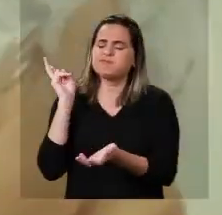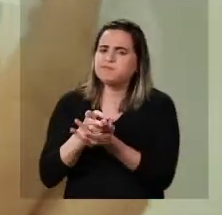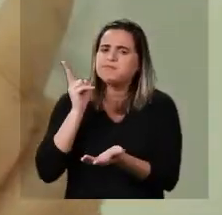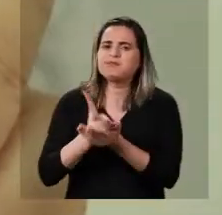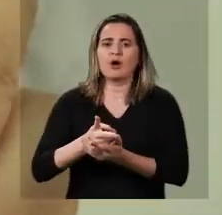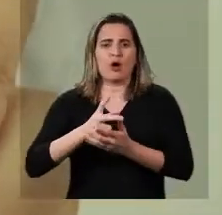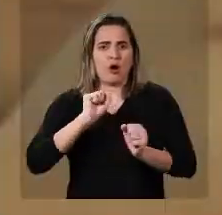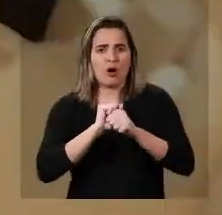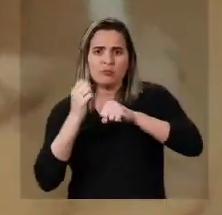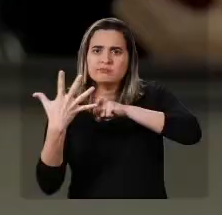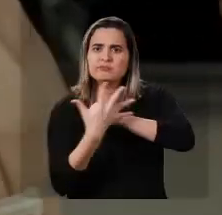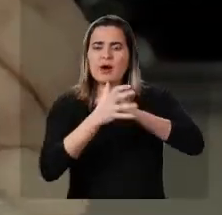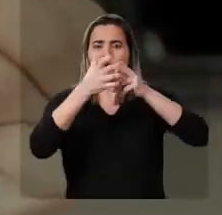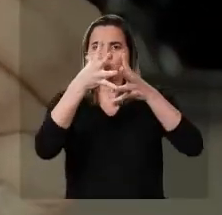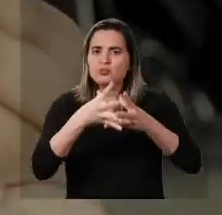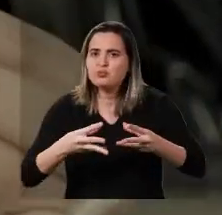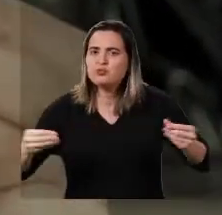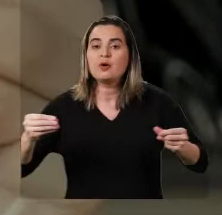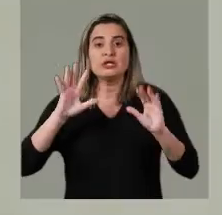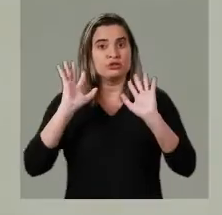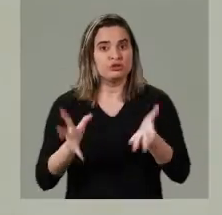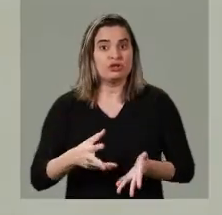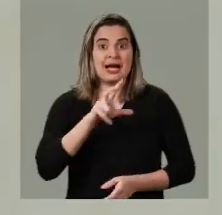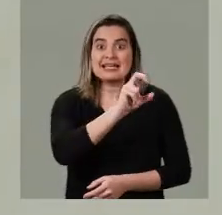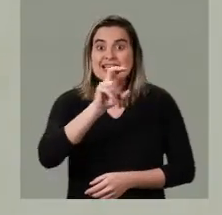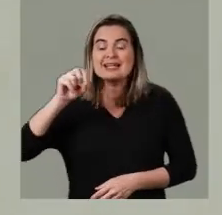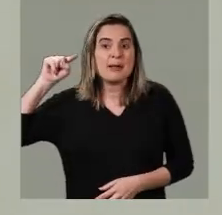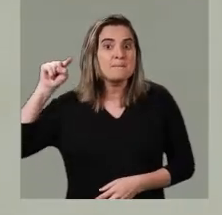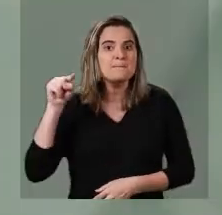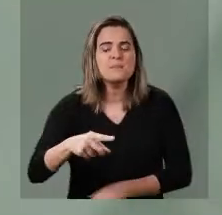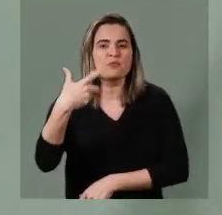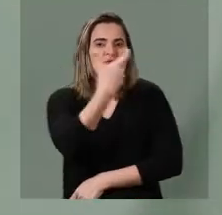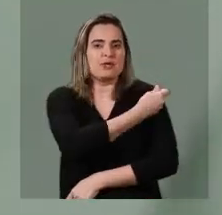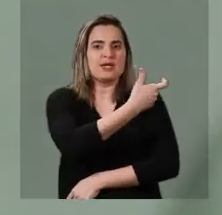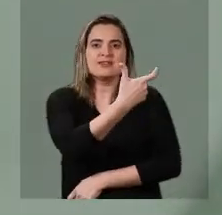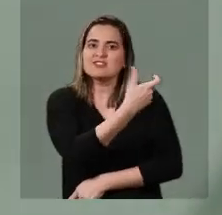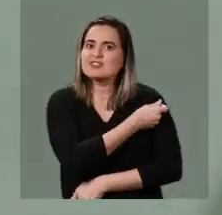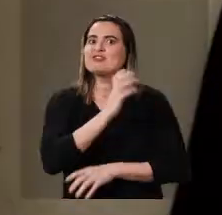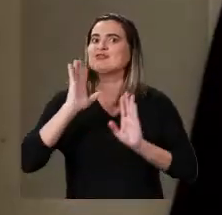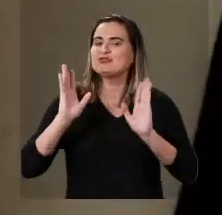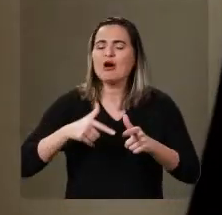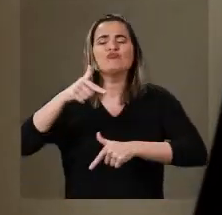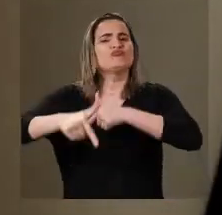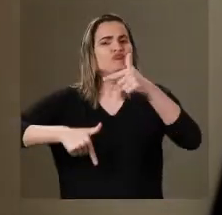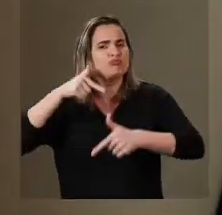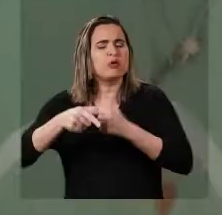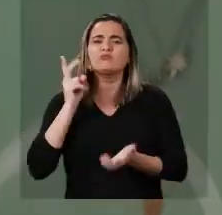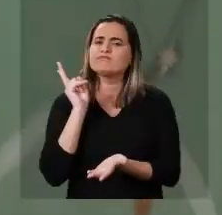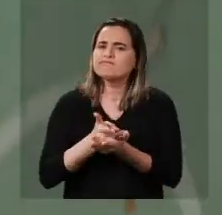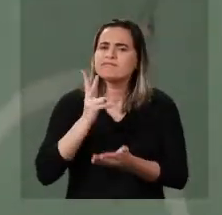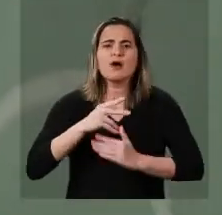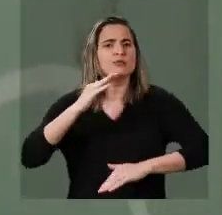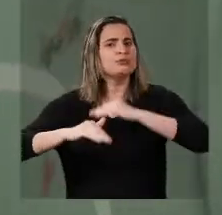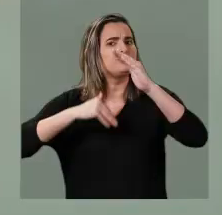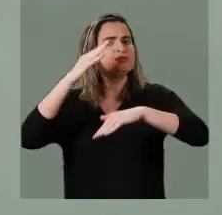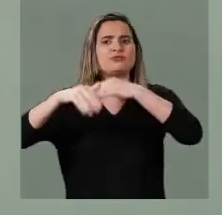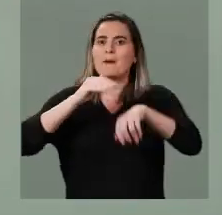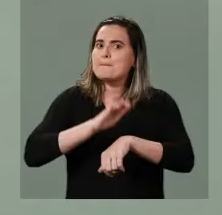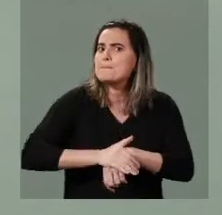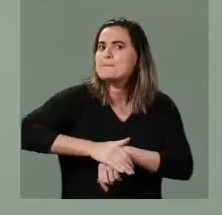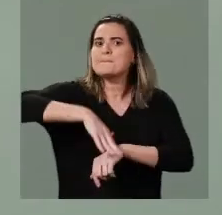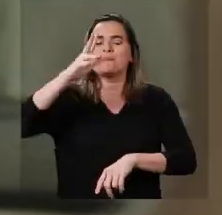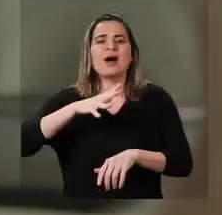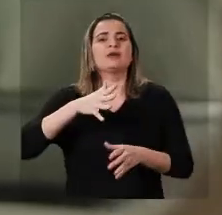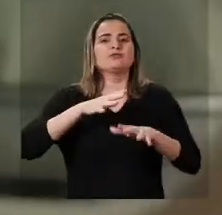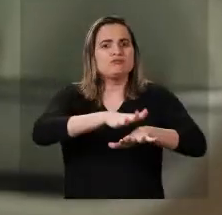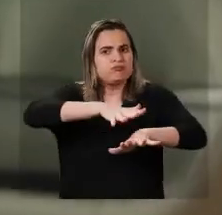a Covid-19. Já passamos a marca de mais de 500 mil vacinas aplicadas e o trabalho continua avançando cada